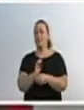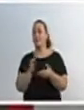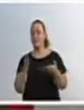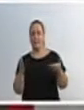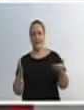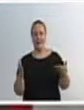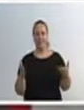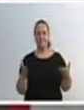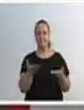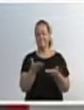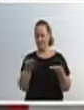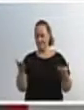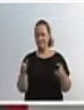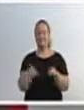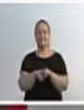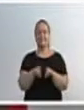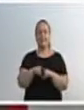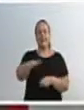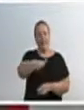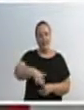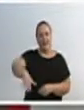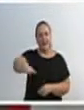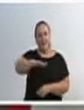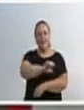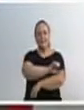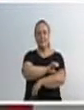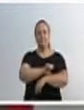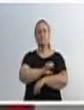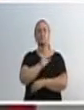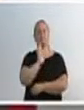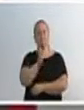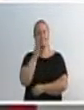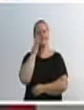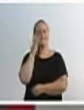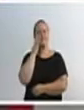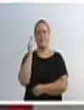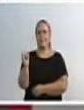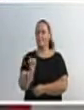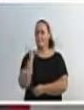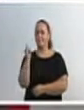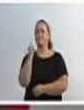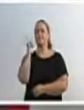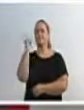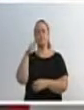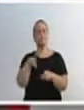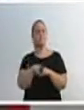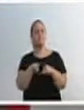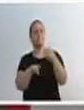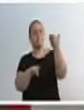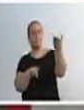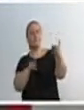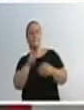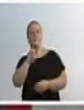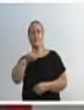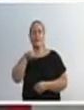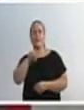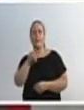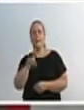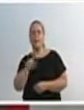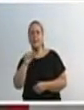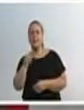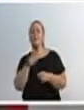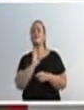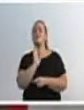V. Exª, que é também da área da educação, sabe o quanto é importante. O vereador Veneza, que foi vereador nessa casa, os demais vereadores que aqui estão,